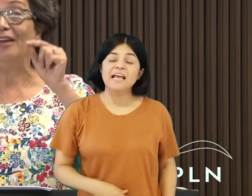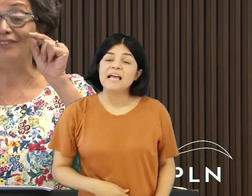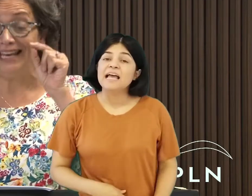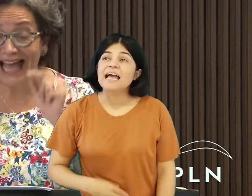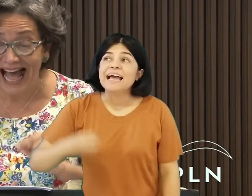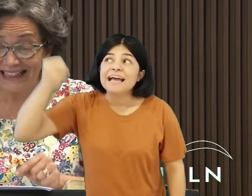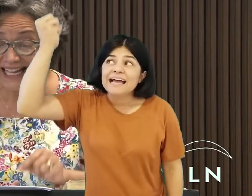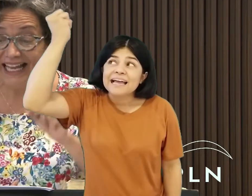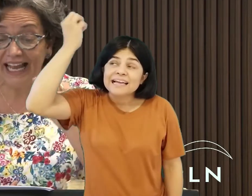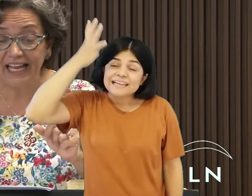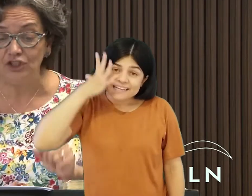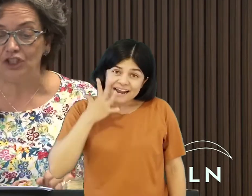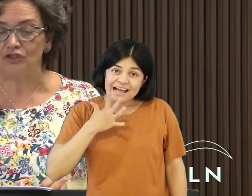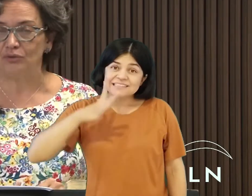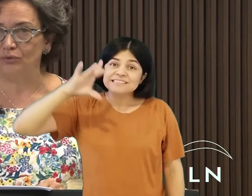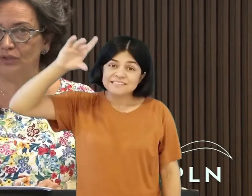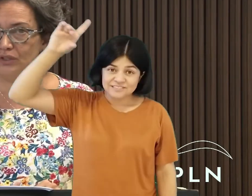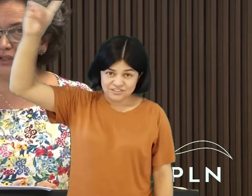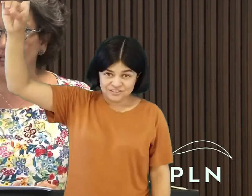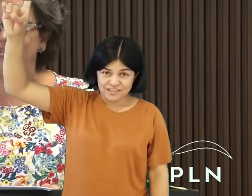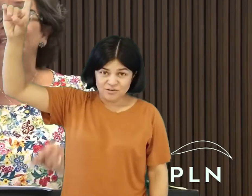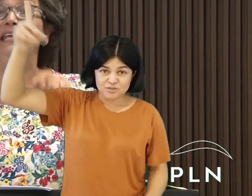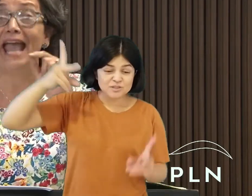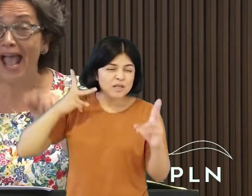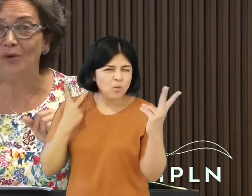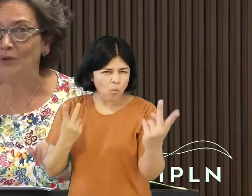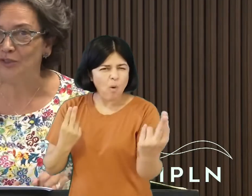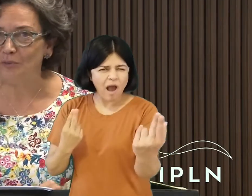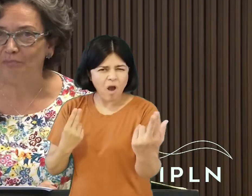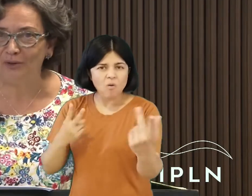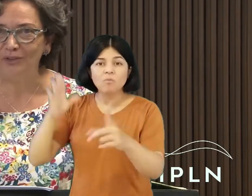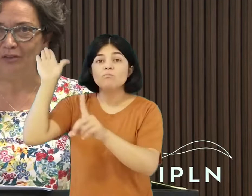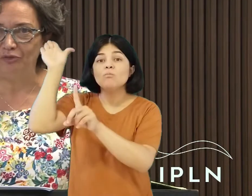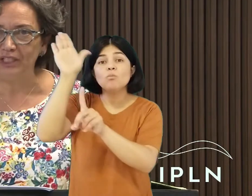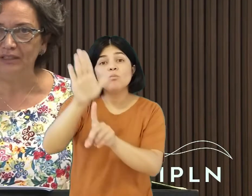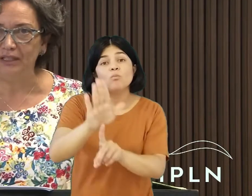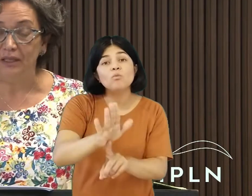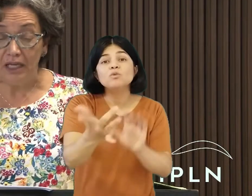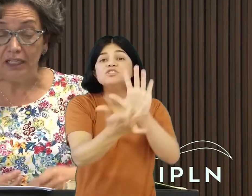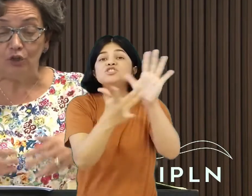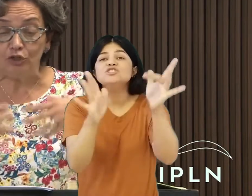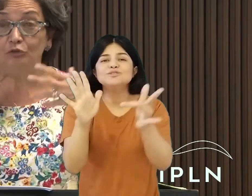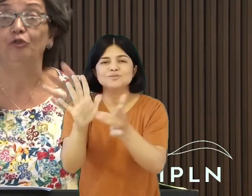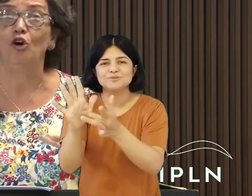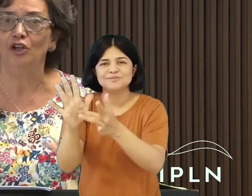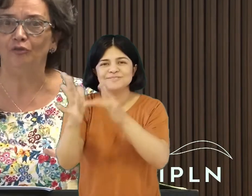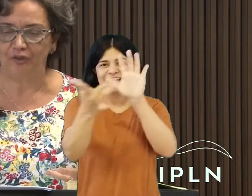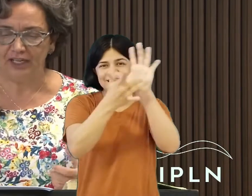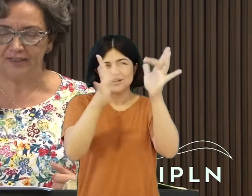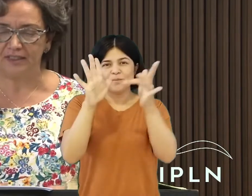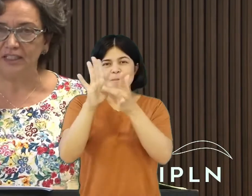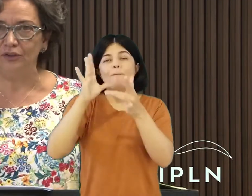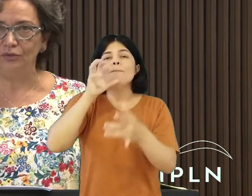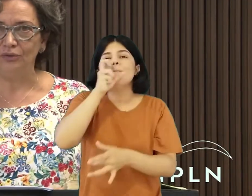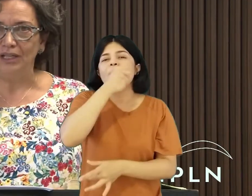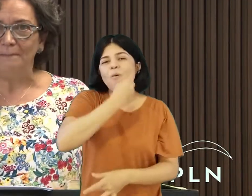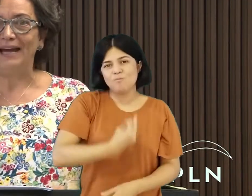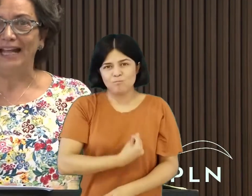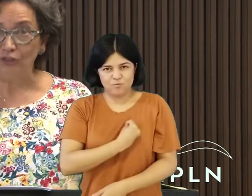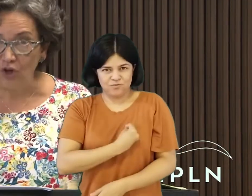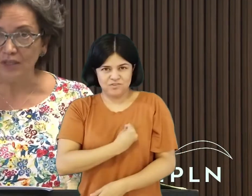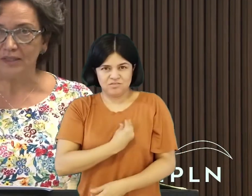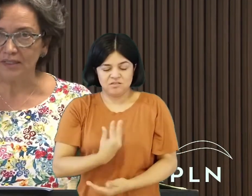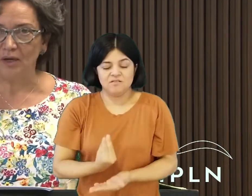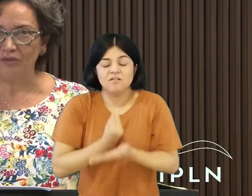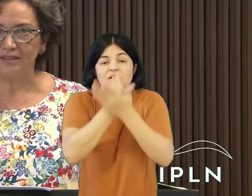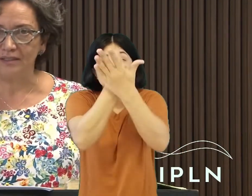é revelada em Jesus, que é o nosso pão da vida, que nos foi oferecido para